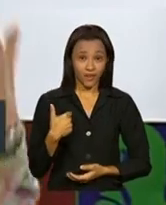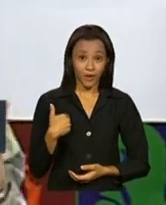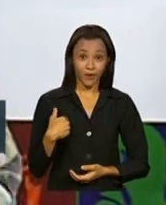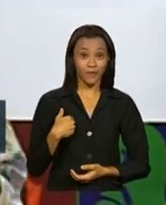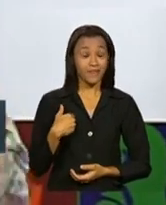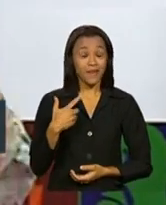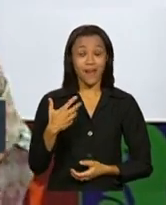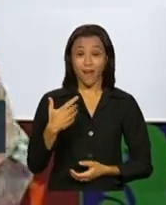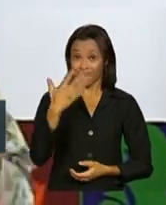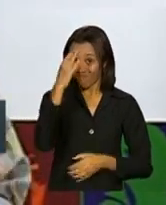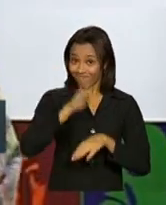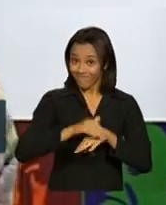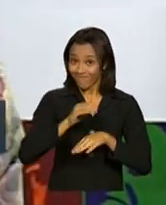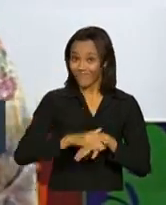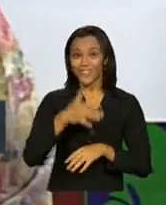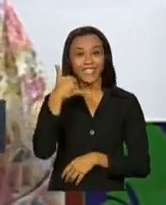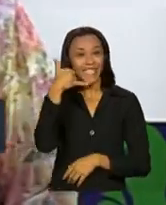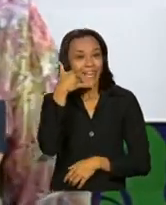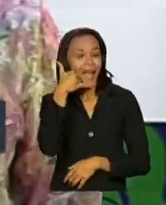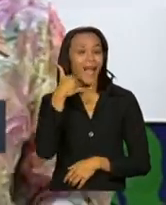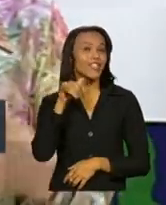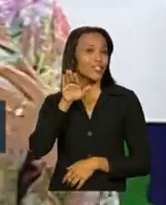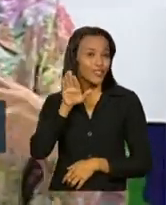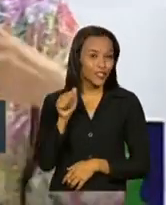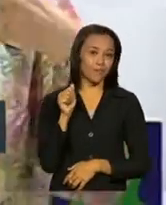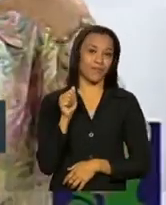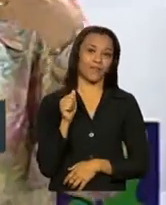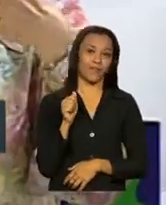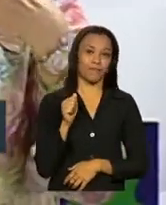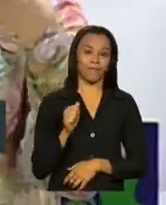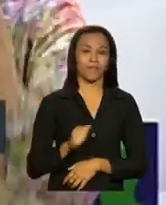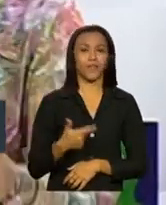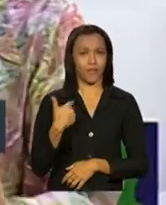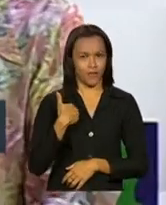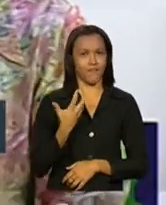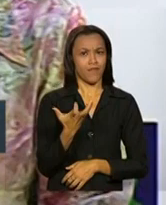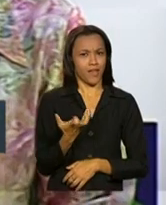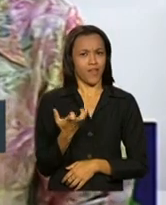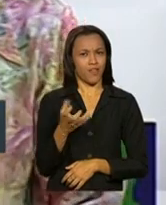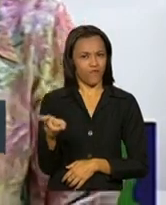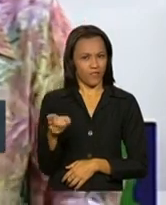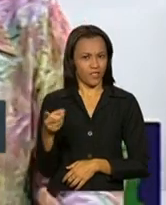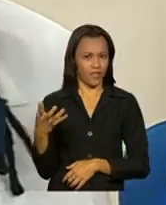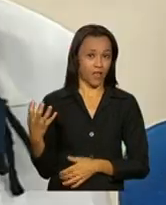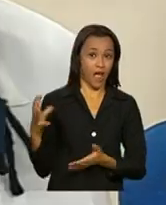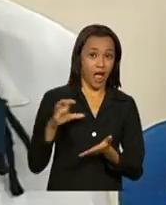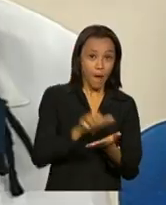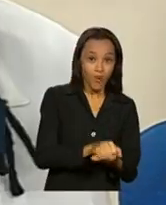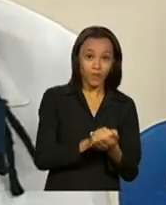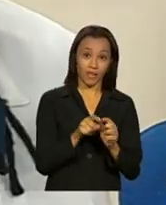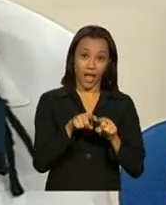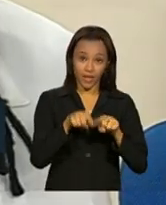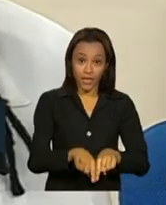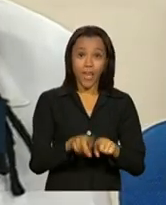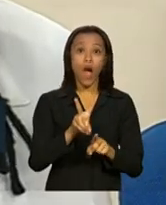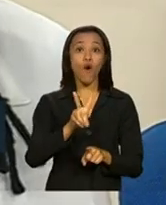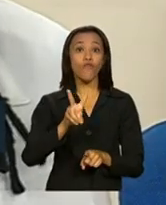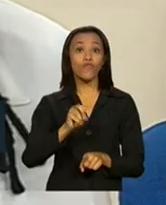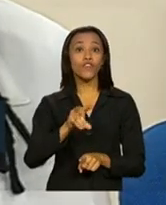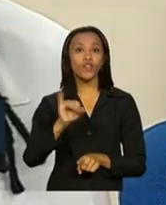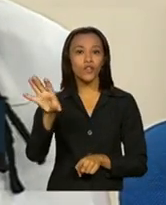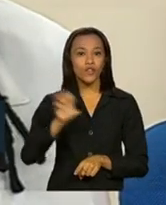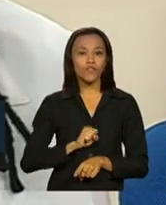de te ligar de te chamar e eu quero dar Posse a você ao vivo